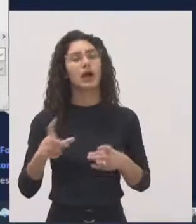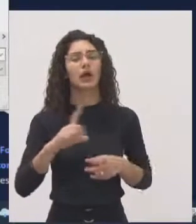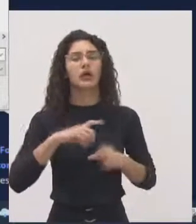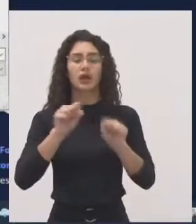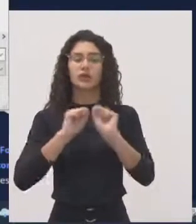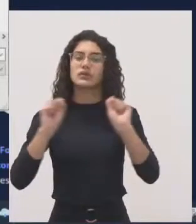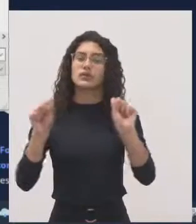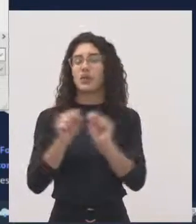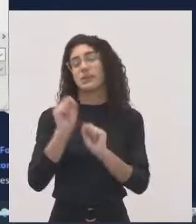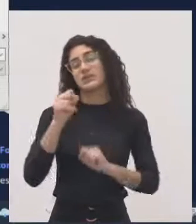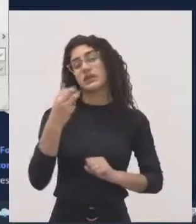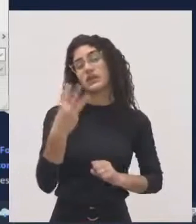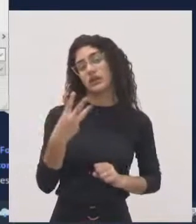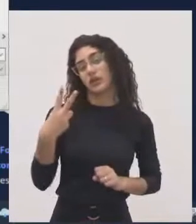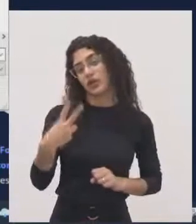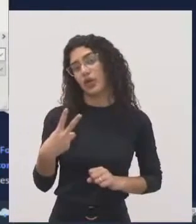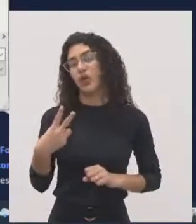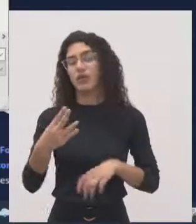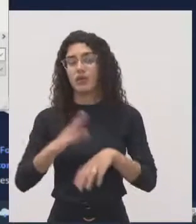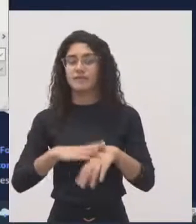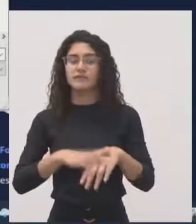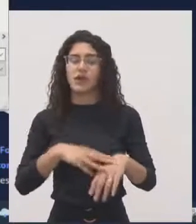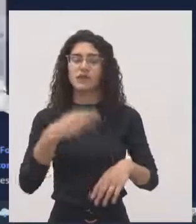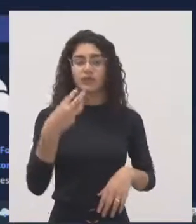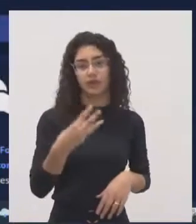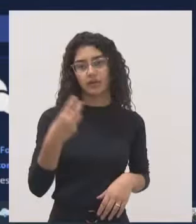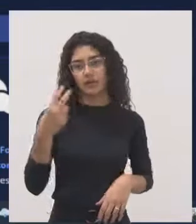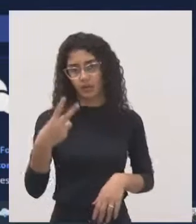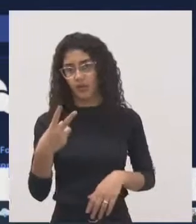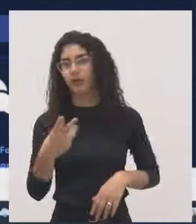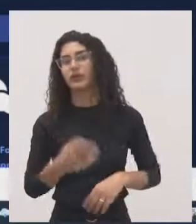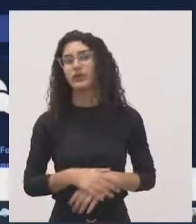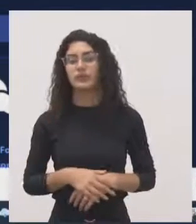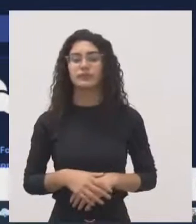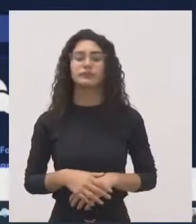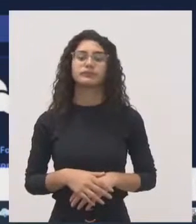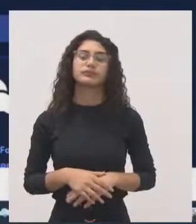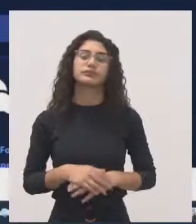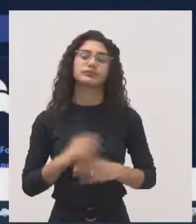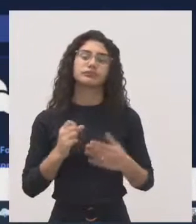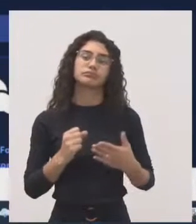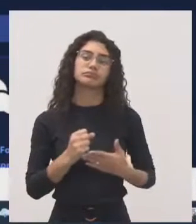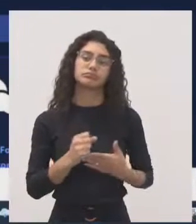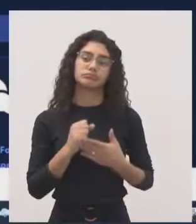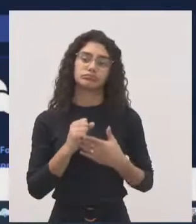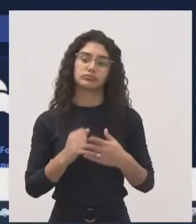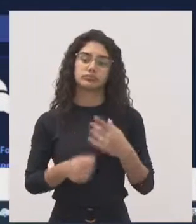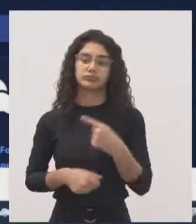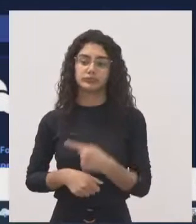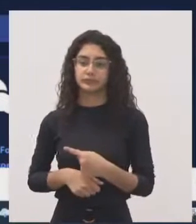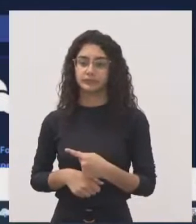Se for 32, você faz o download de 32. Salvar.